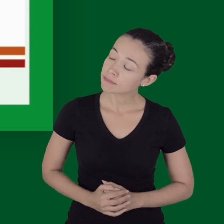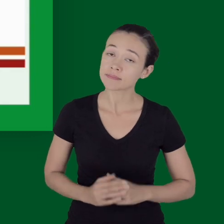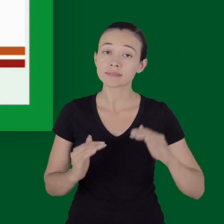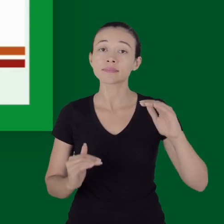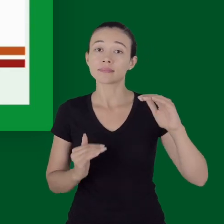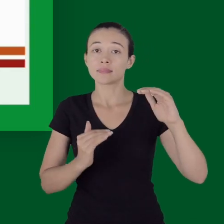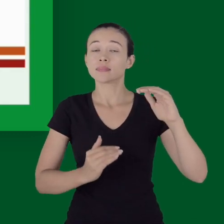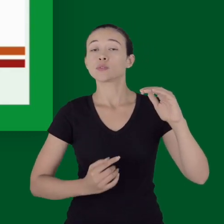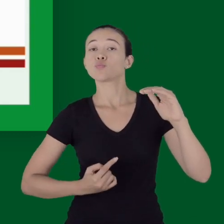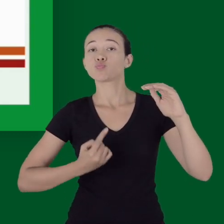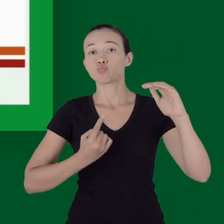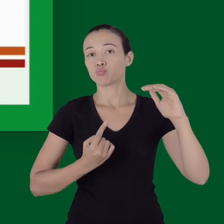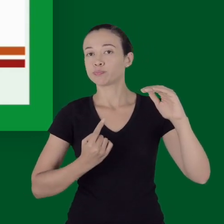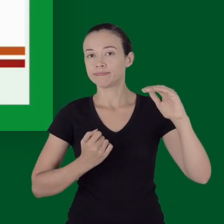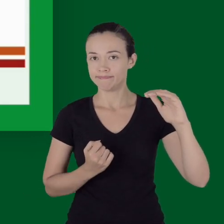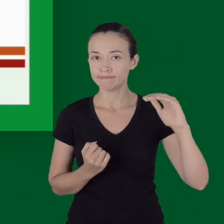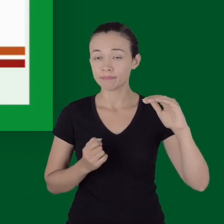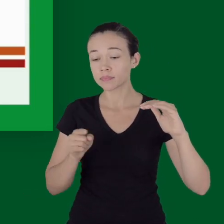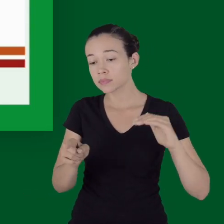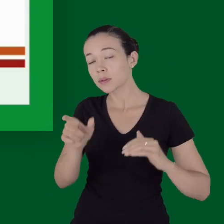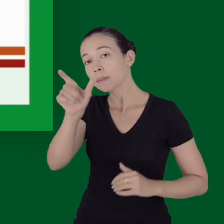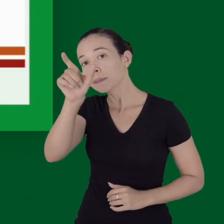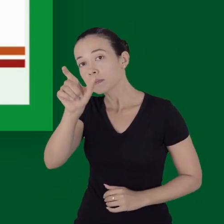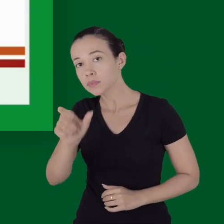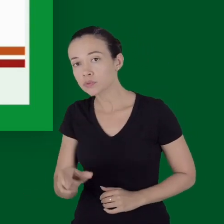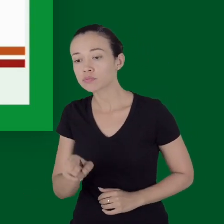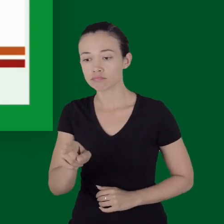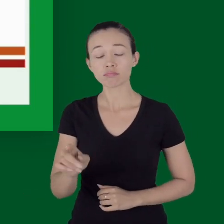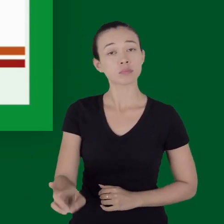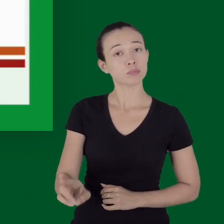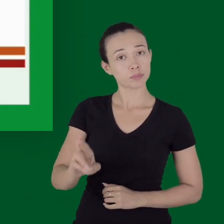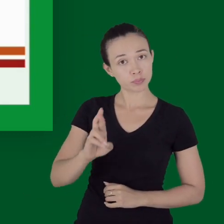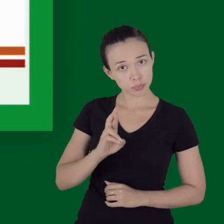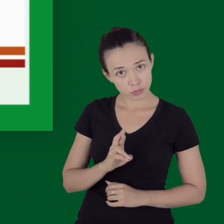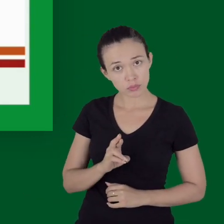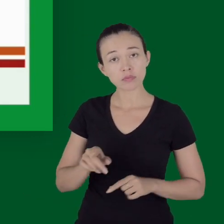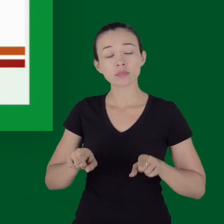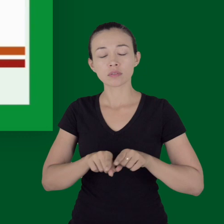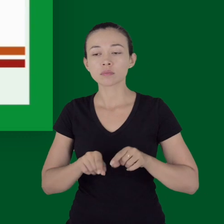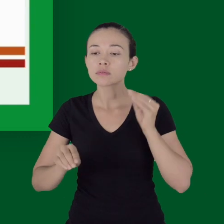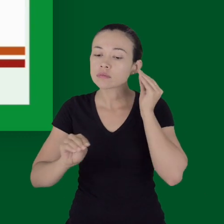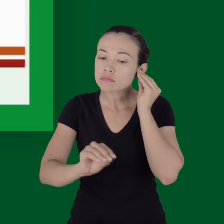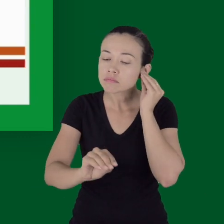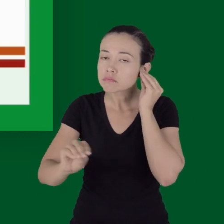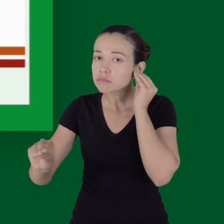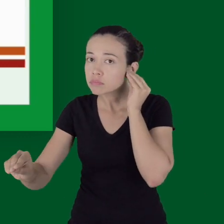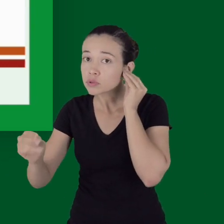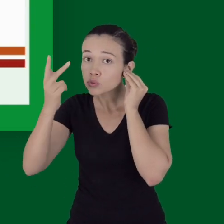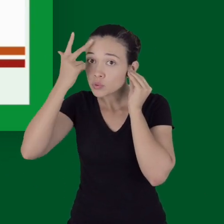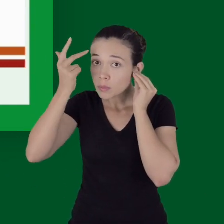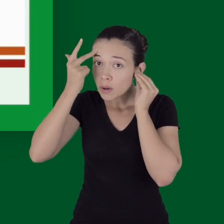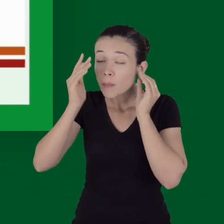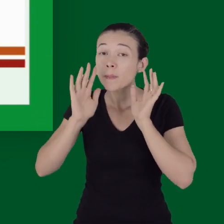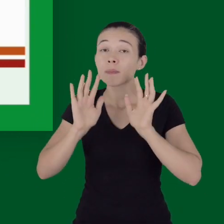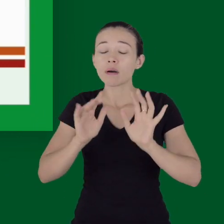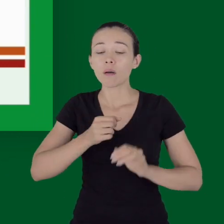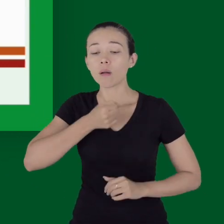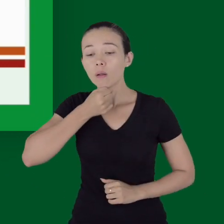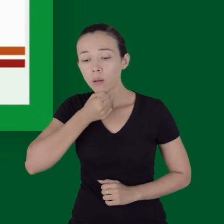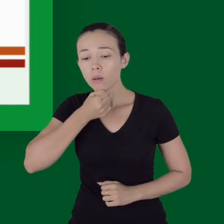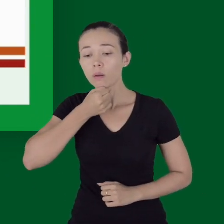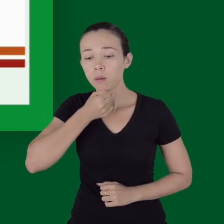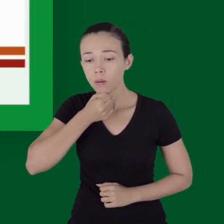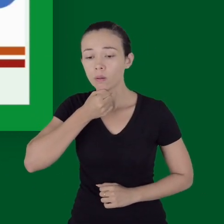Pacientes que são classificados como grau 1 são aqueles pacientes que respondem, que têm uma ausculta pulmonar normal, mas